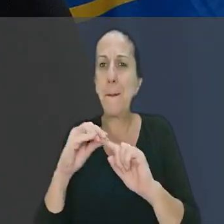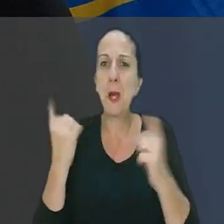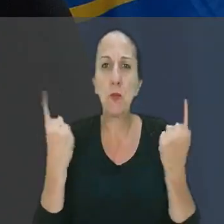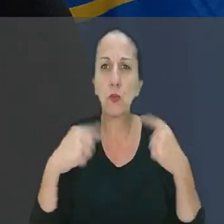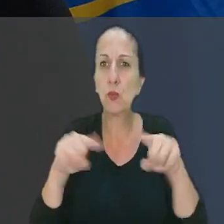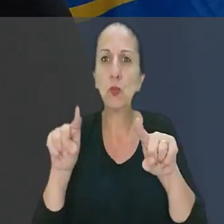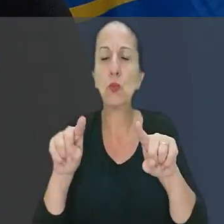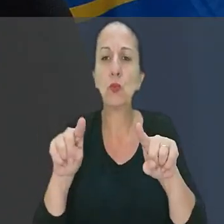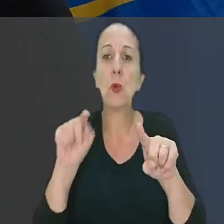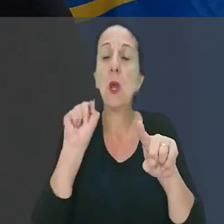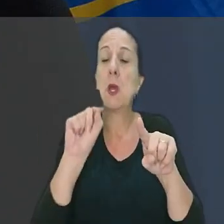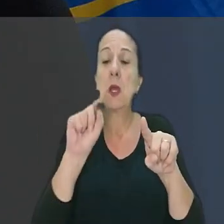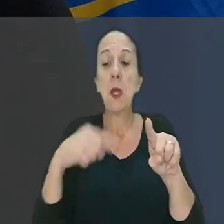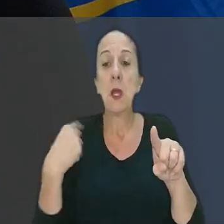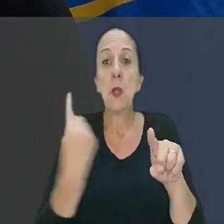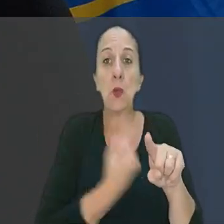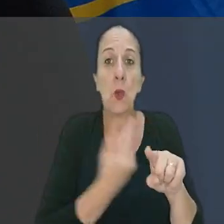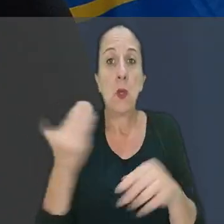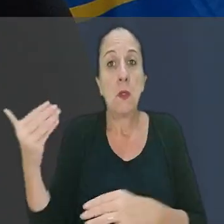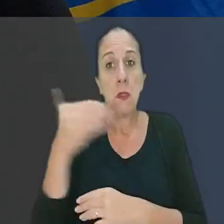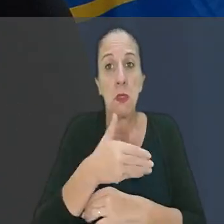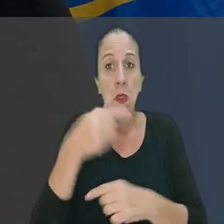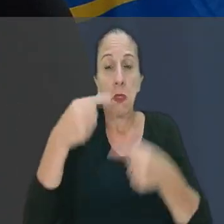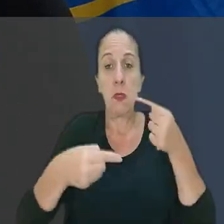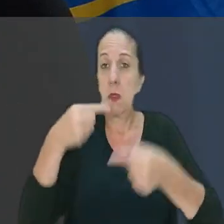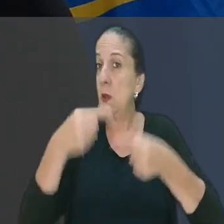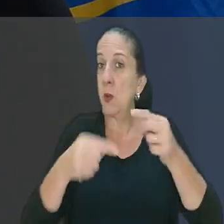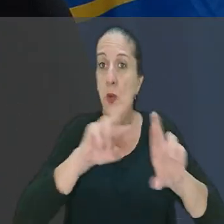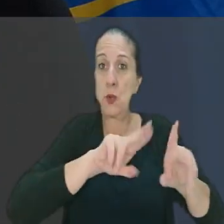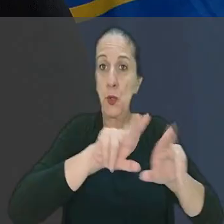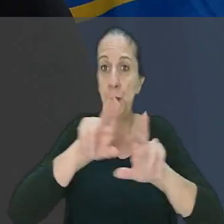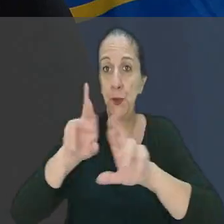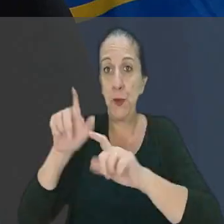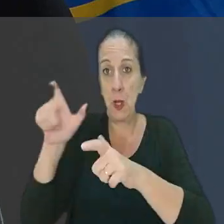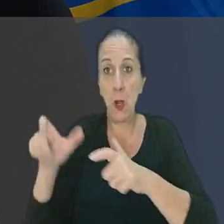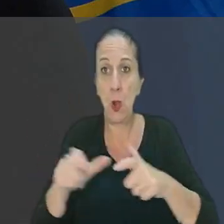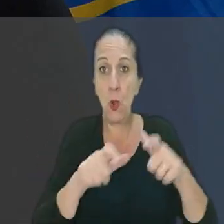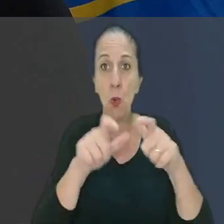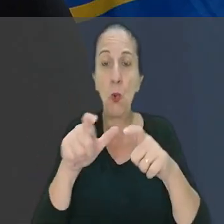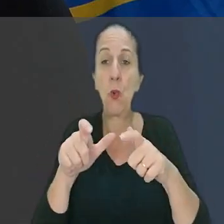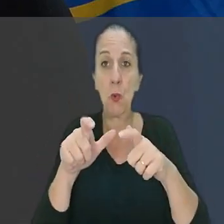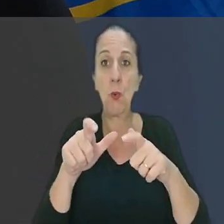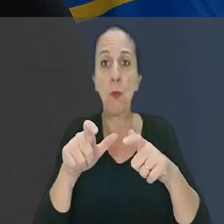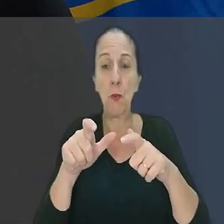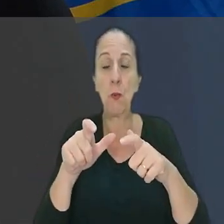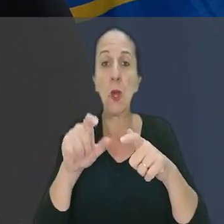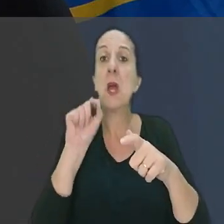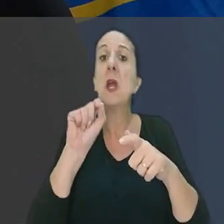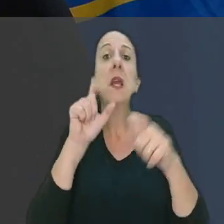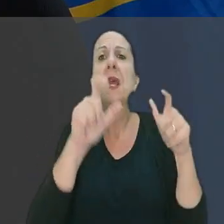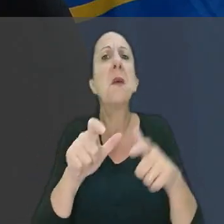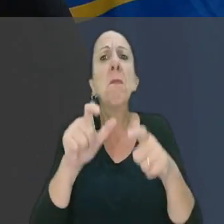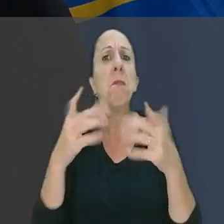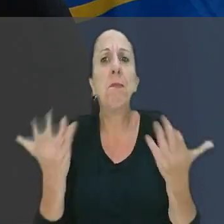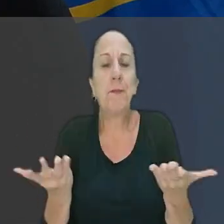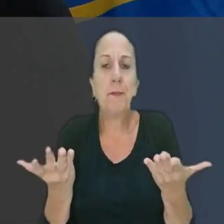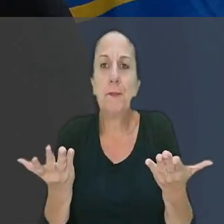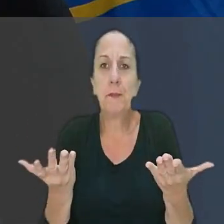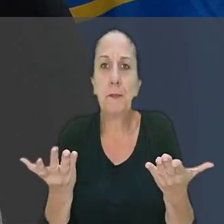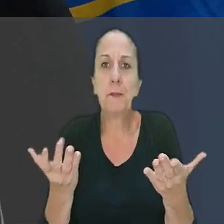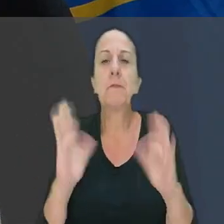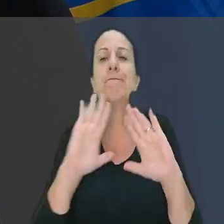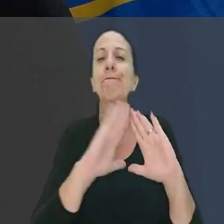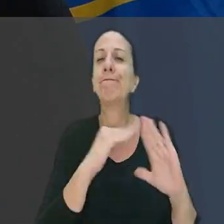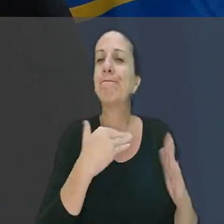principais desafios é que a gente traga essa discussão para os diferentes espaços. Que espaços são